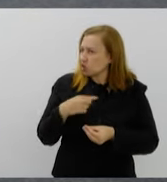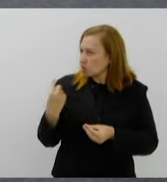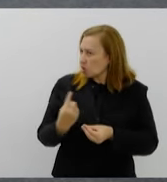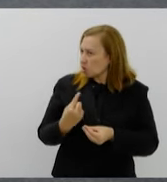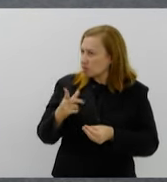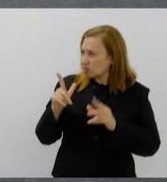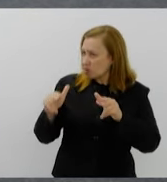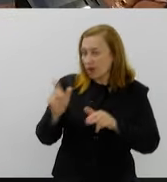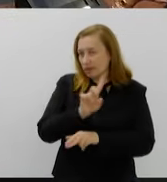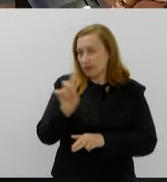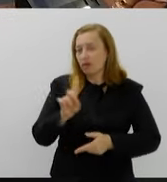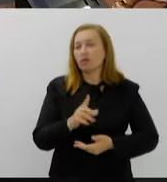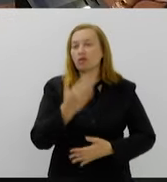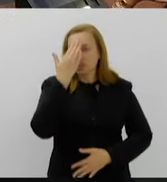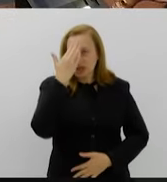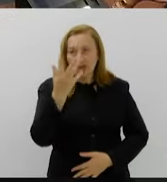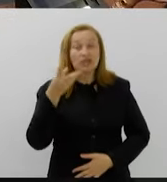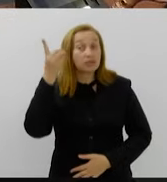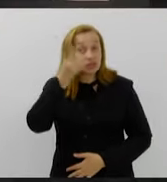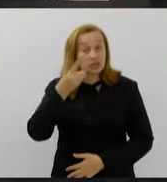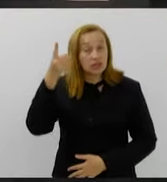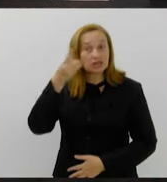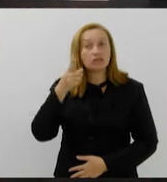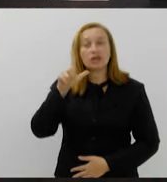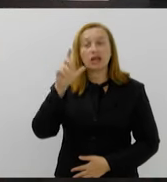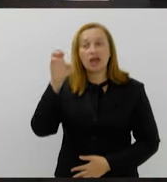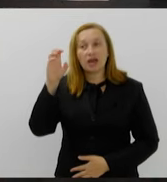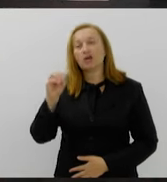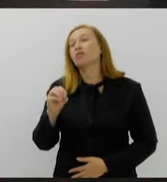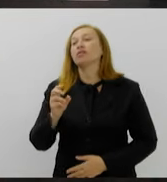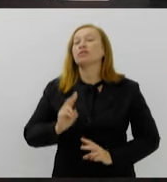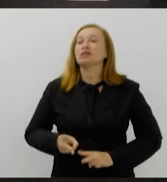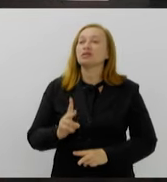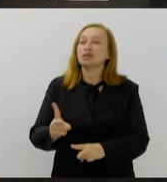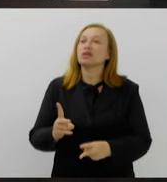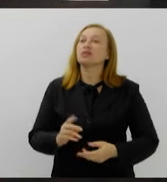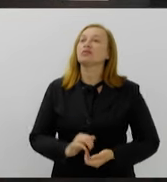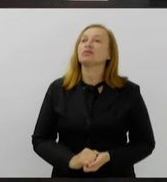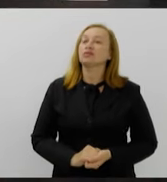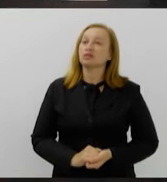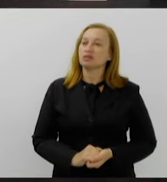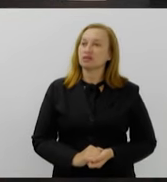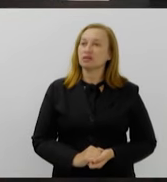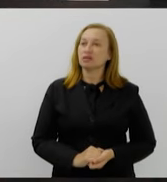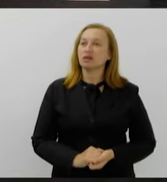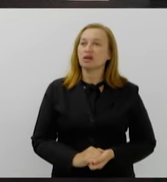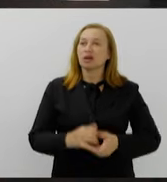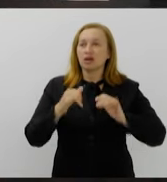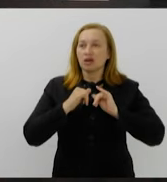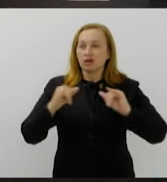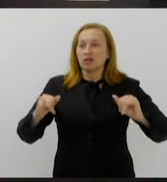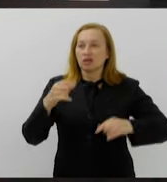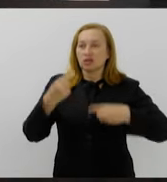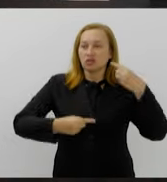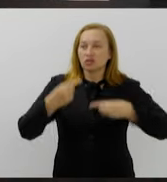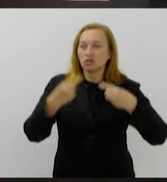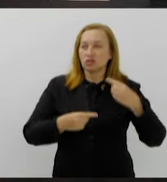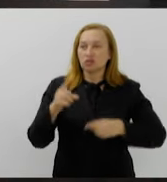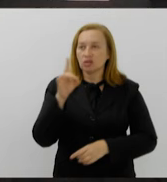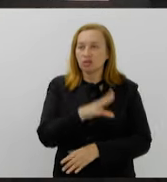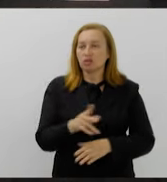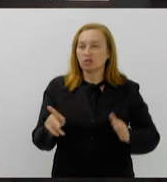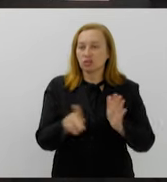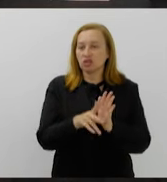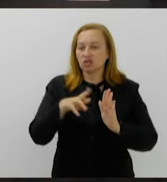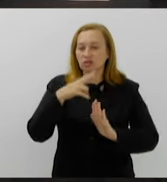somos muito obrigado deputado Léo Vieira vamos seguir a sessão por favor anuncio em discussão única projeto de